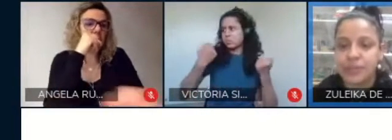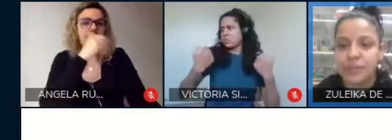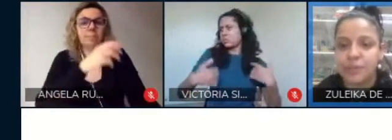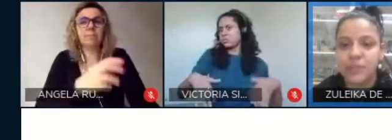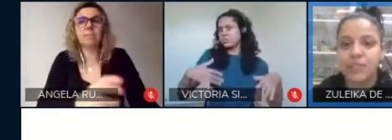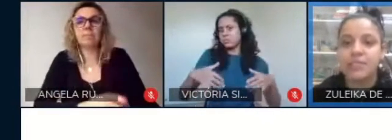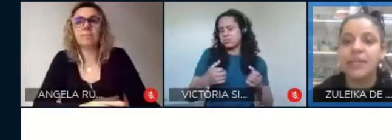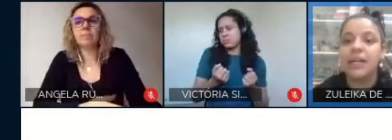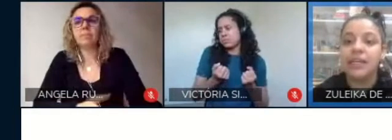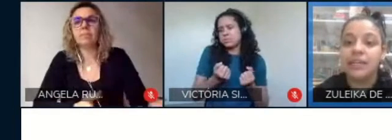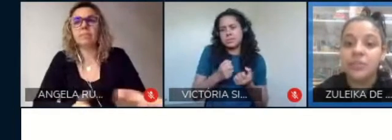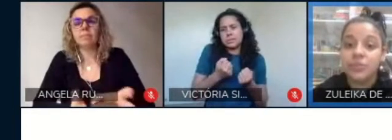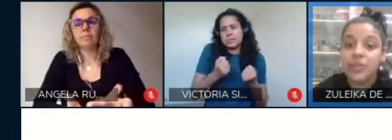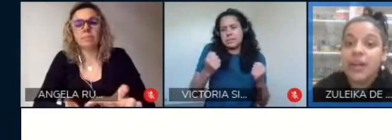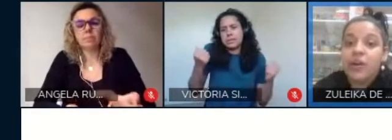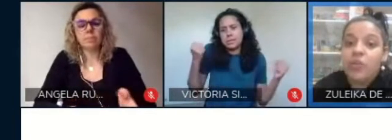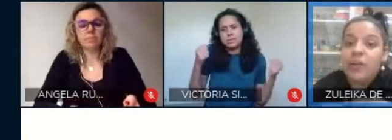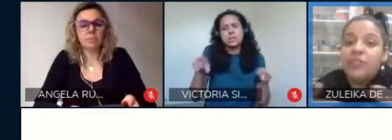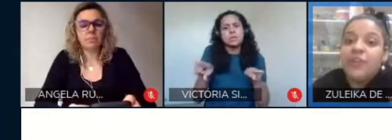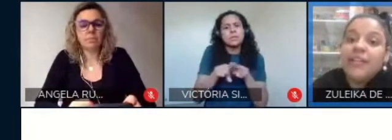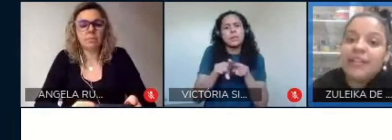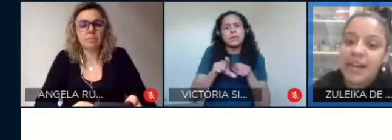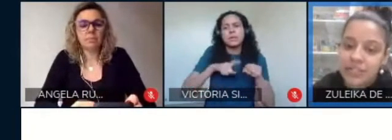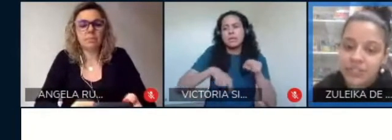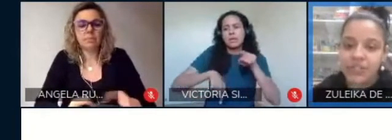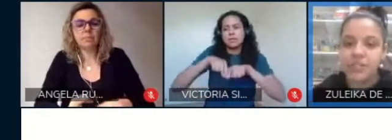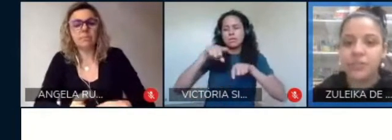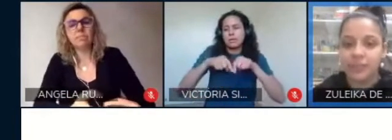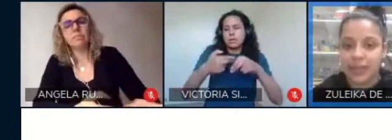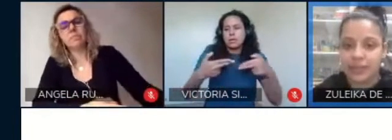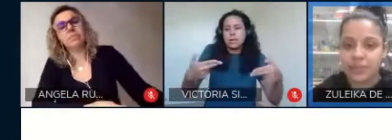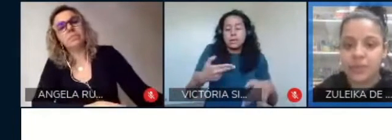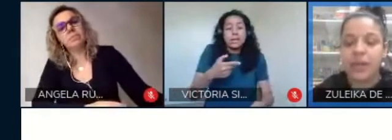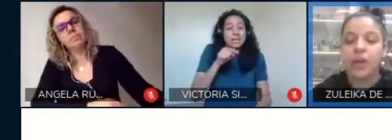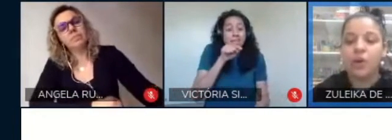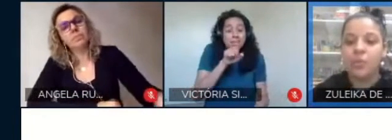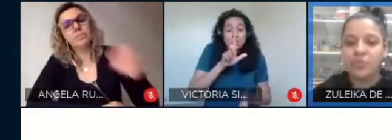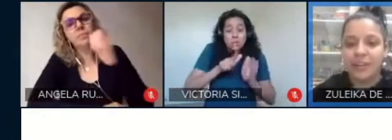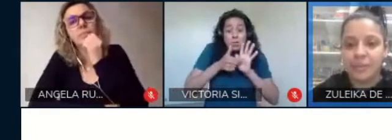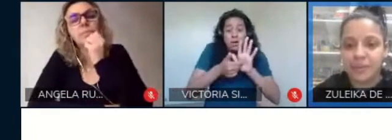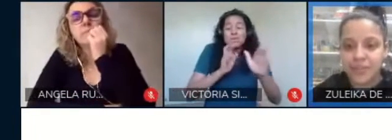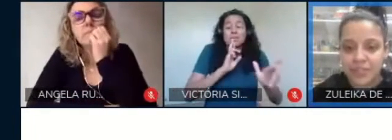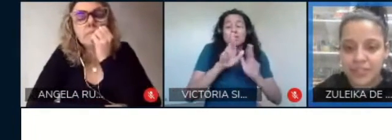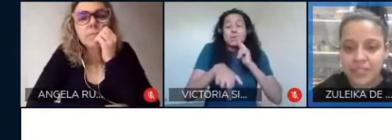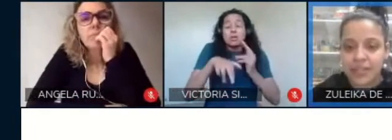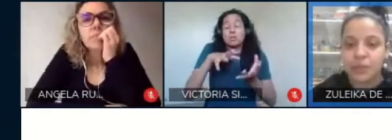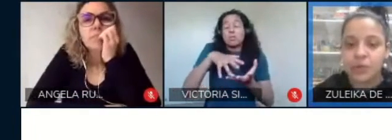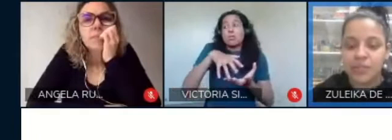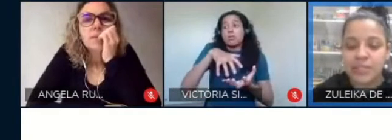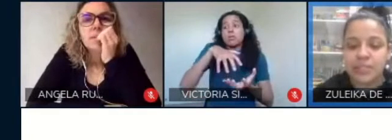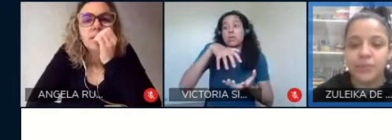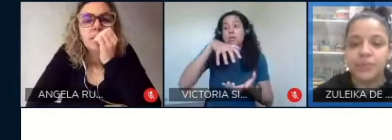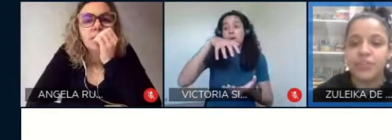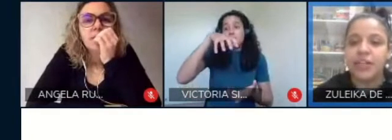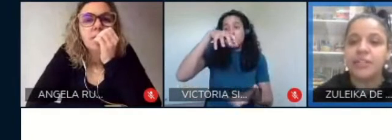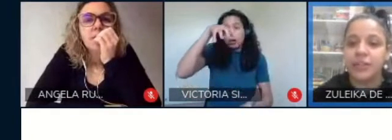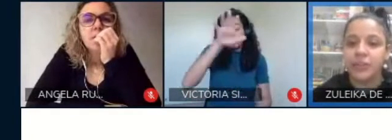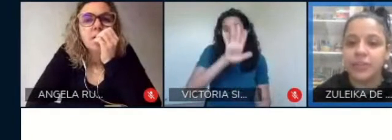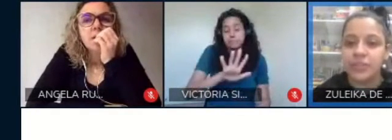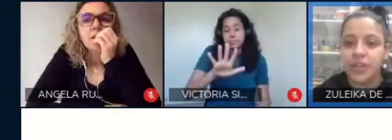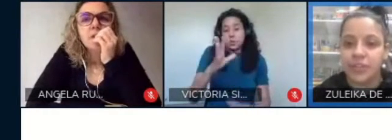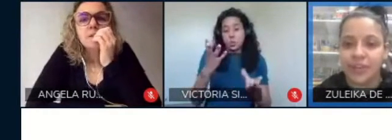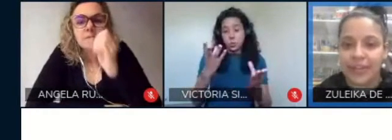nos resultados de pesquisa, que isso gera uma infinidade de resultados. Como eu falei para vocês lá no comecinho,